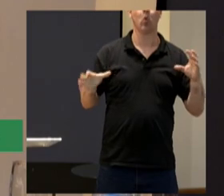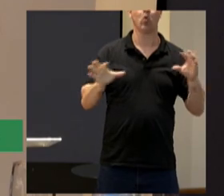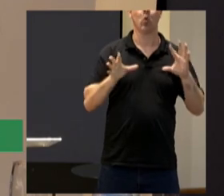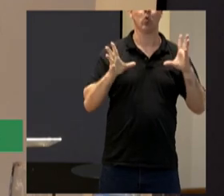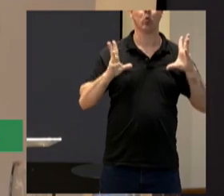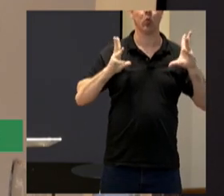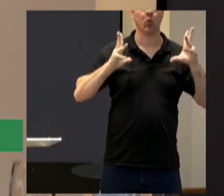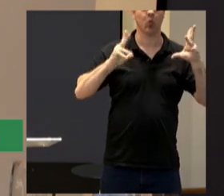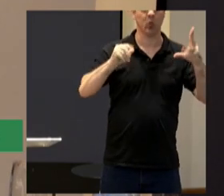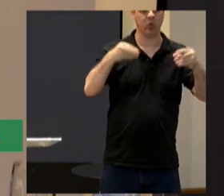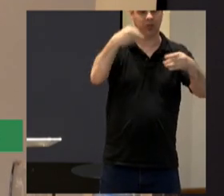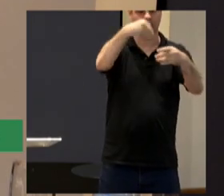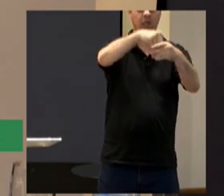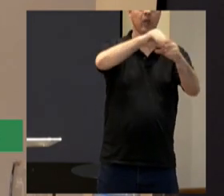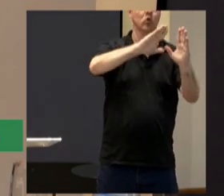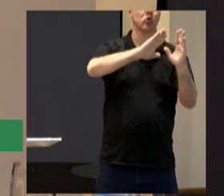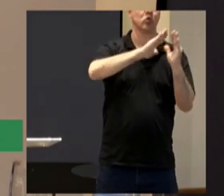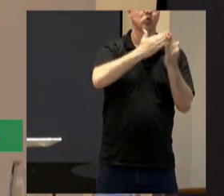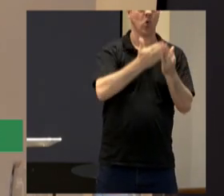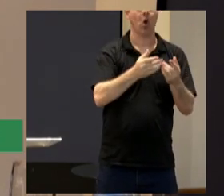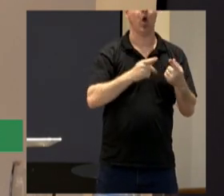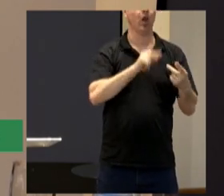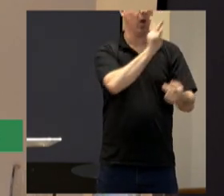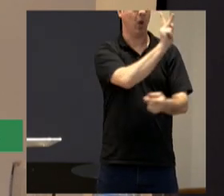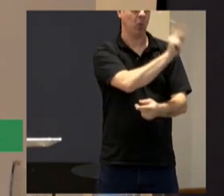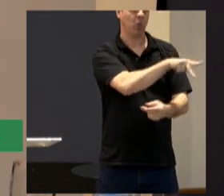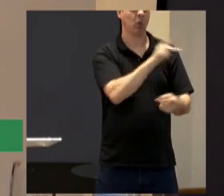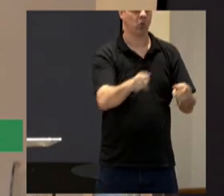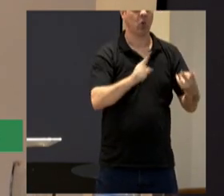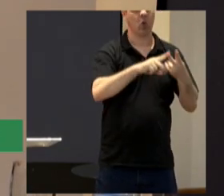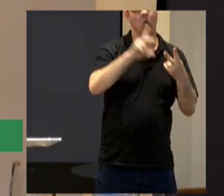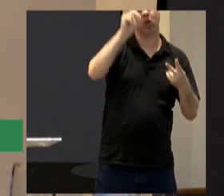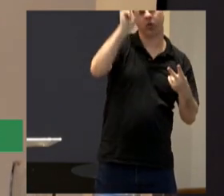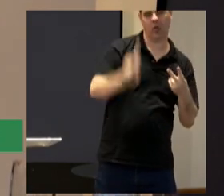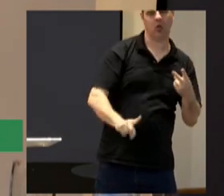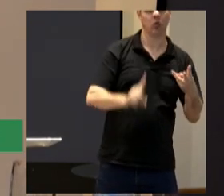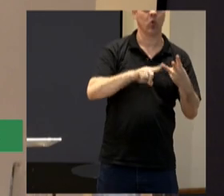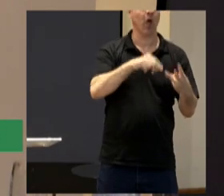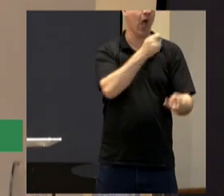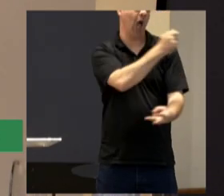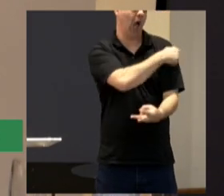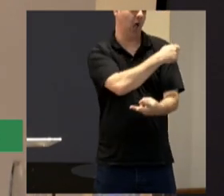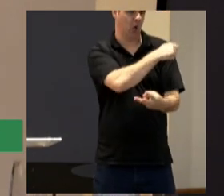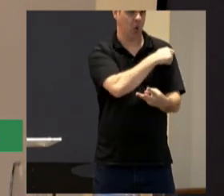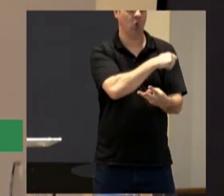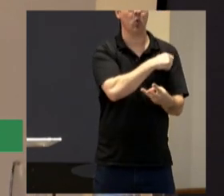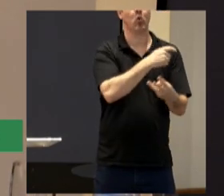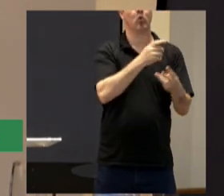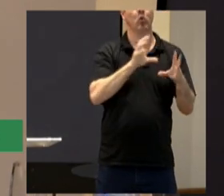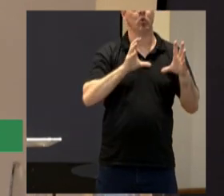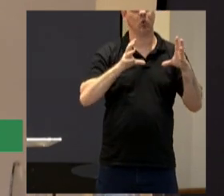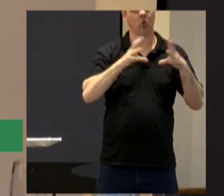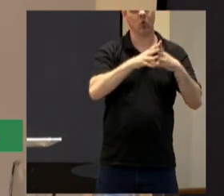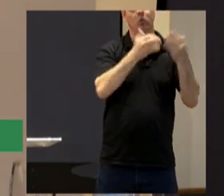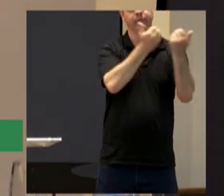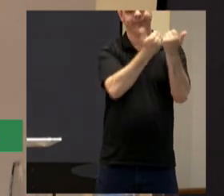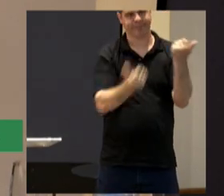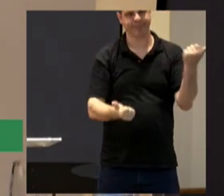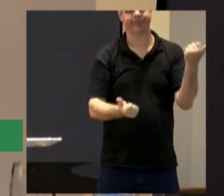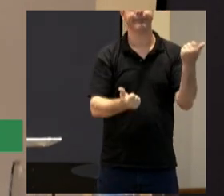os personagens da escola é possível que isso seja, de fato, posto em prática. Equipe pedagógica,